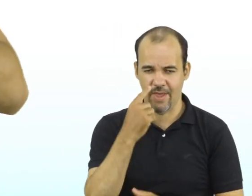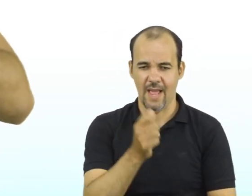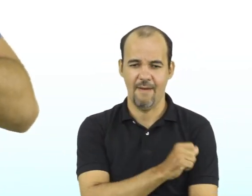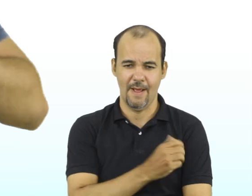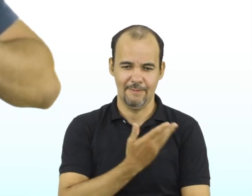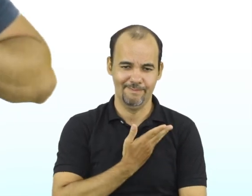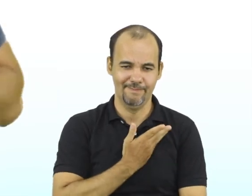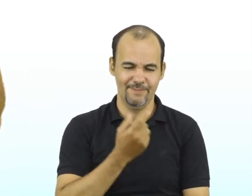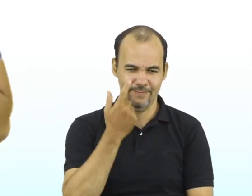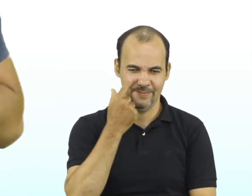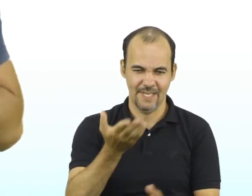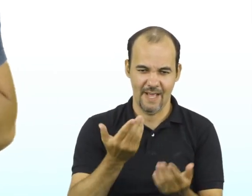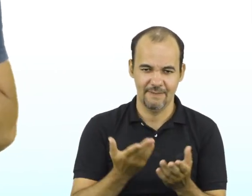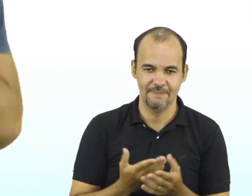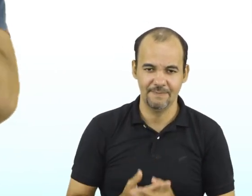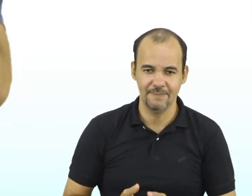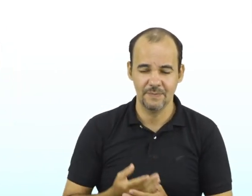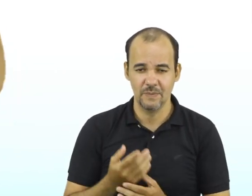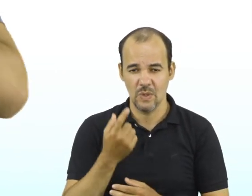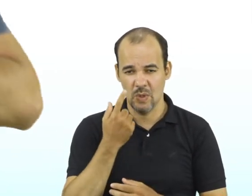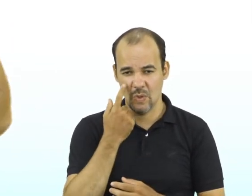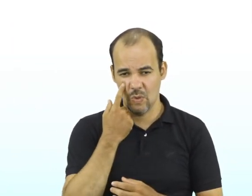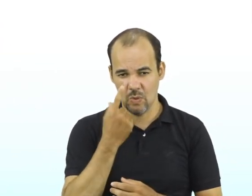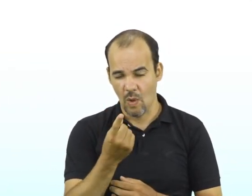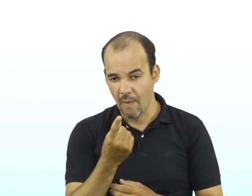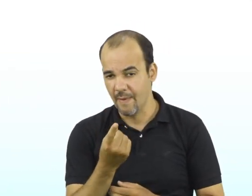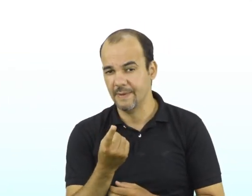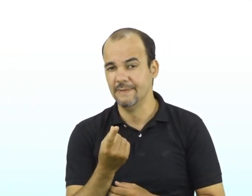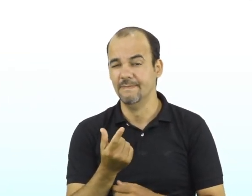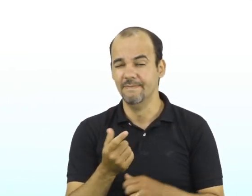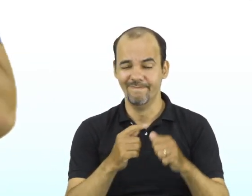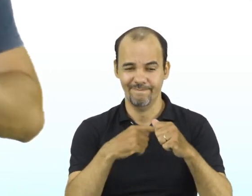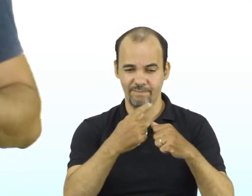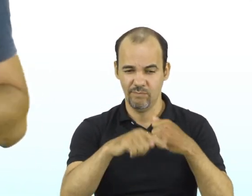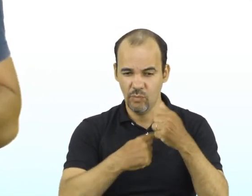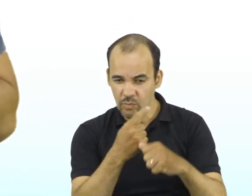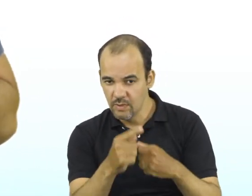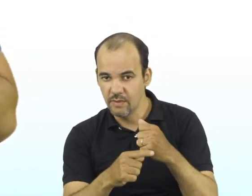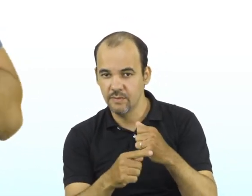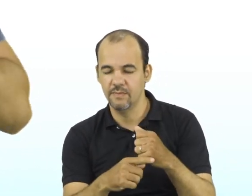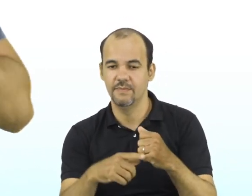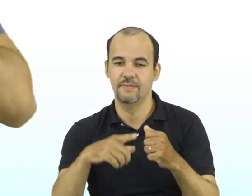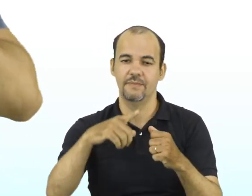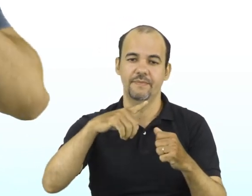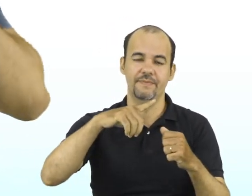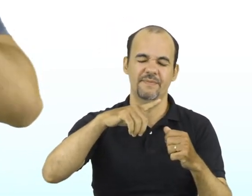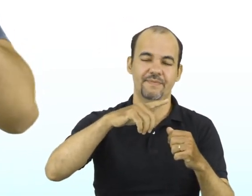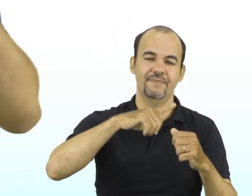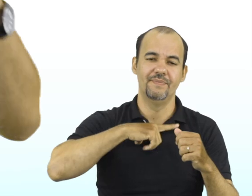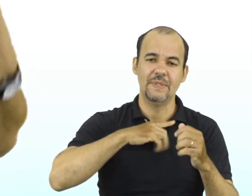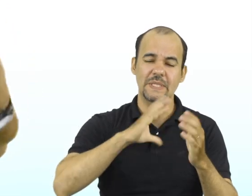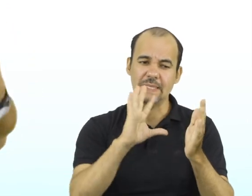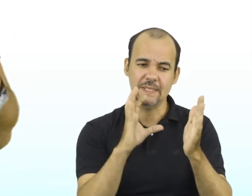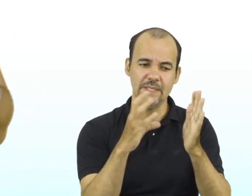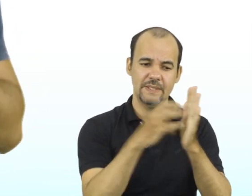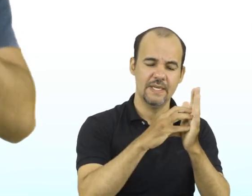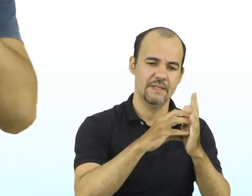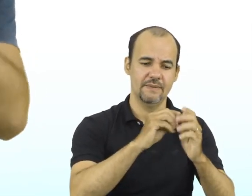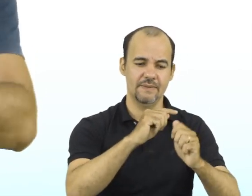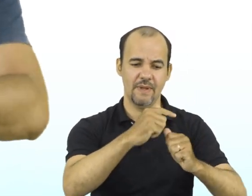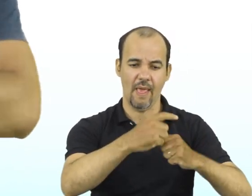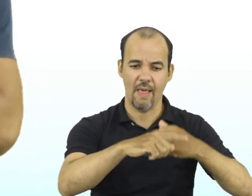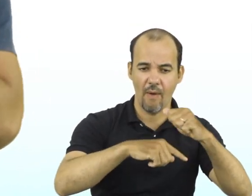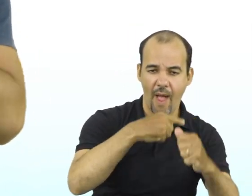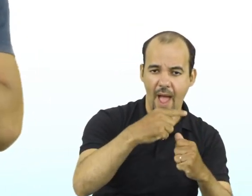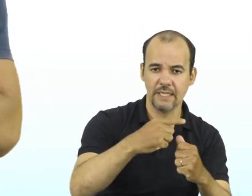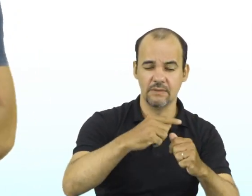irmão, camarada. Observe aí que nós temos também, para simbolizar o